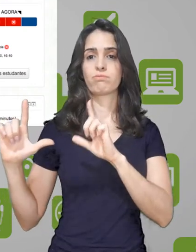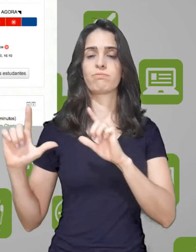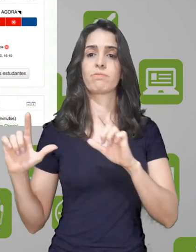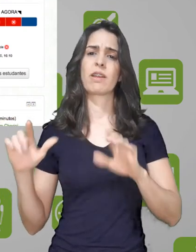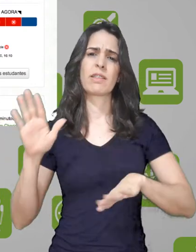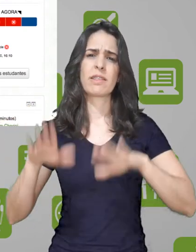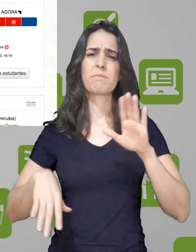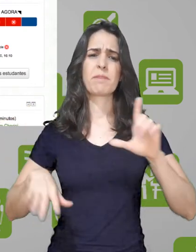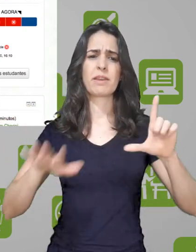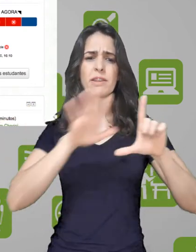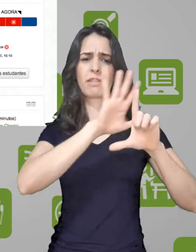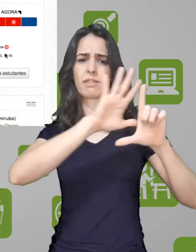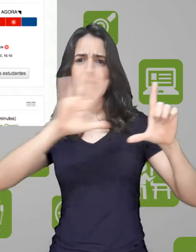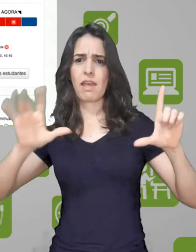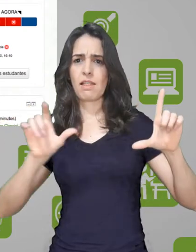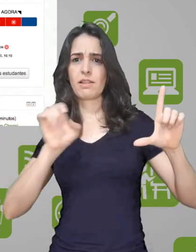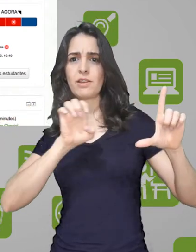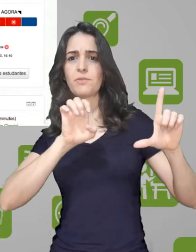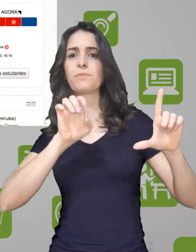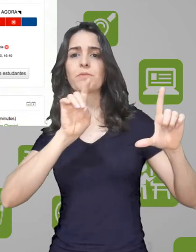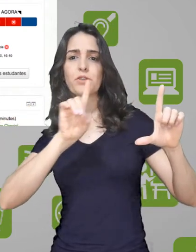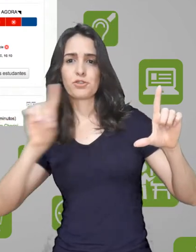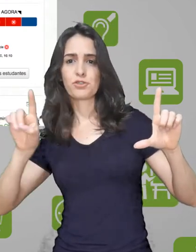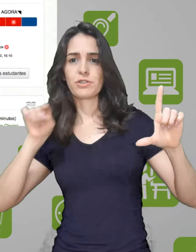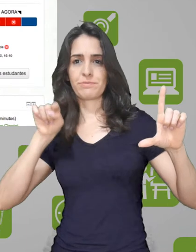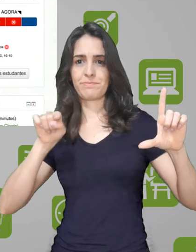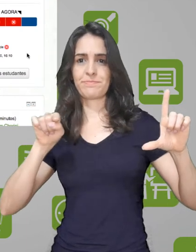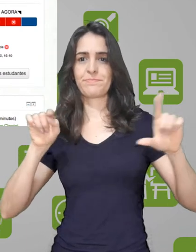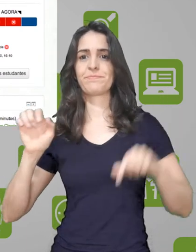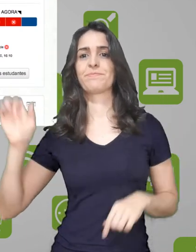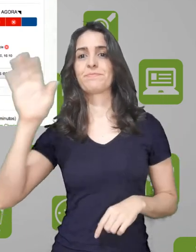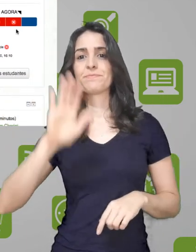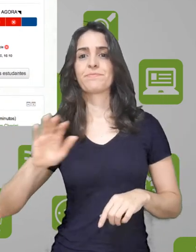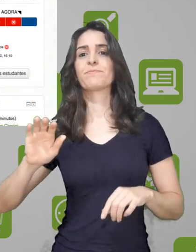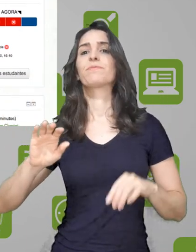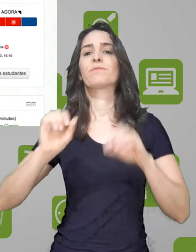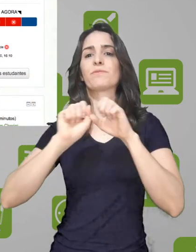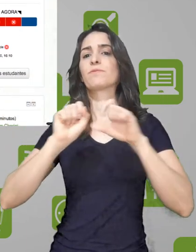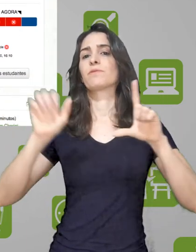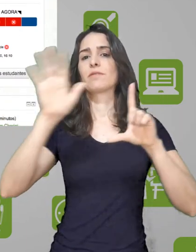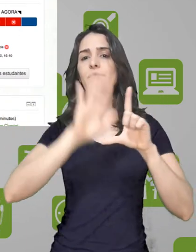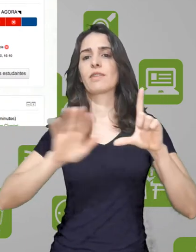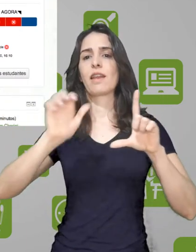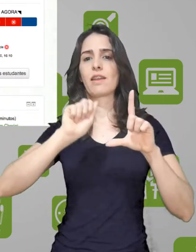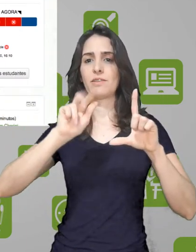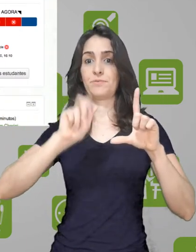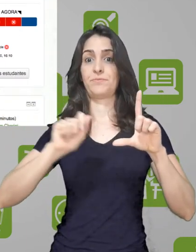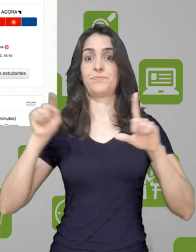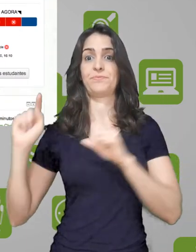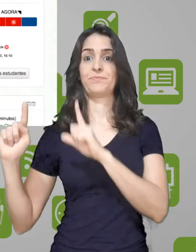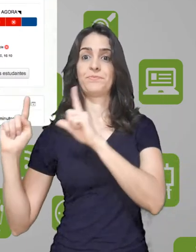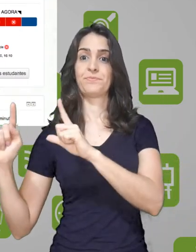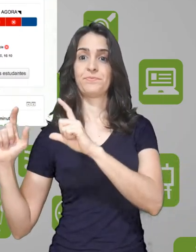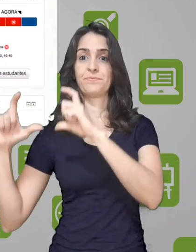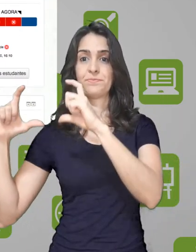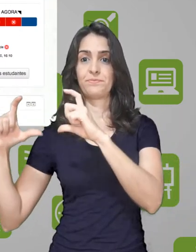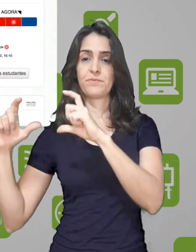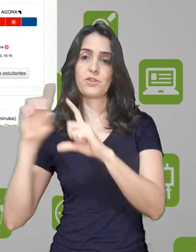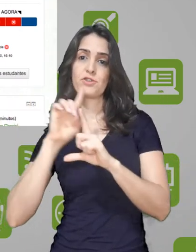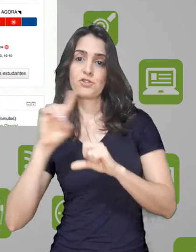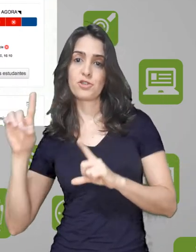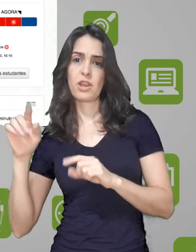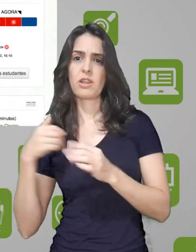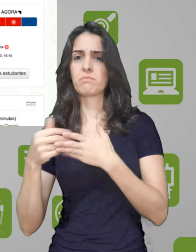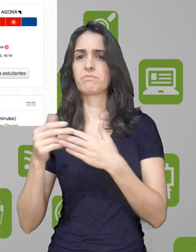que fica normalmente localizado aqui no lado da direita no caso do nosso ambiente virtual mas em qualquer